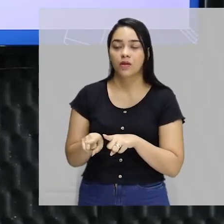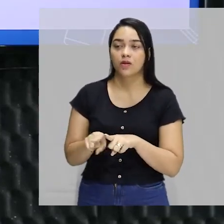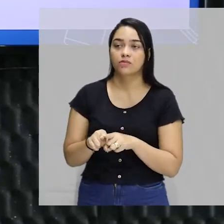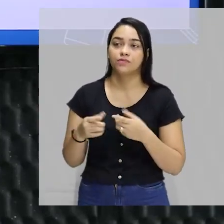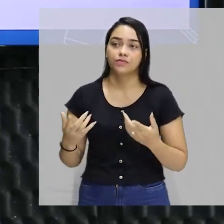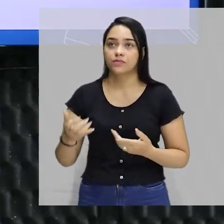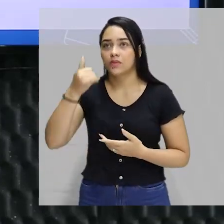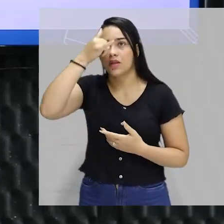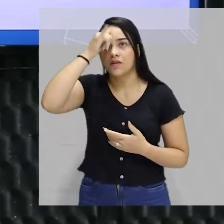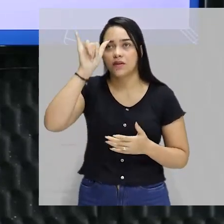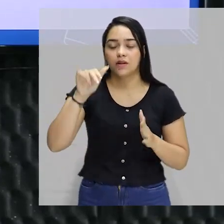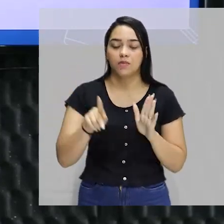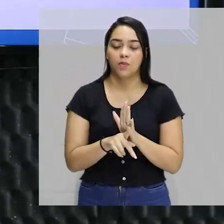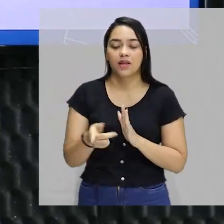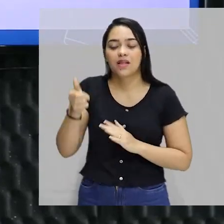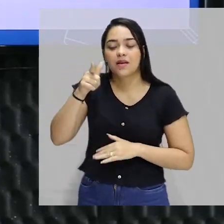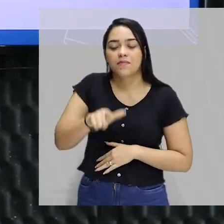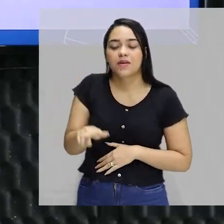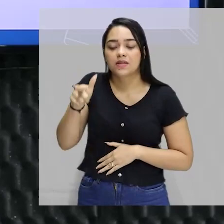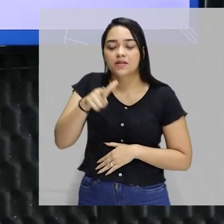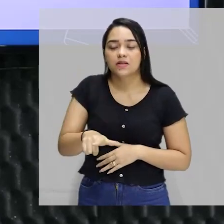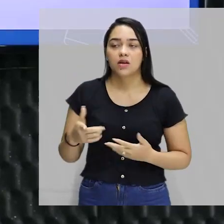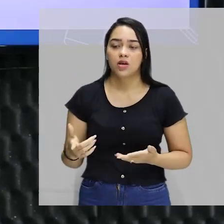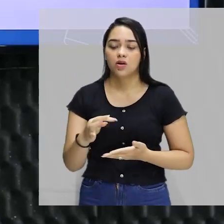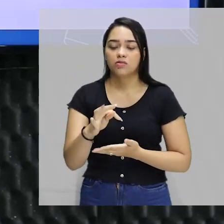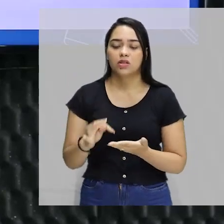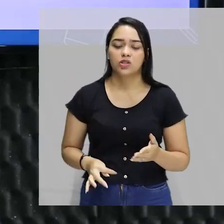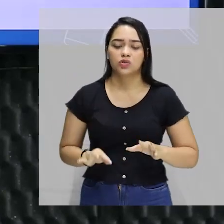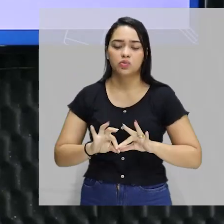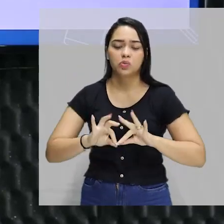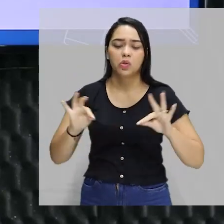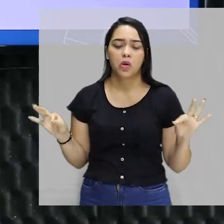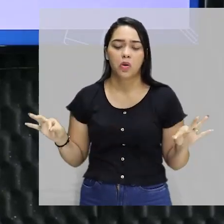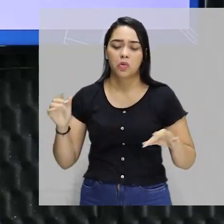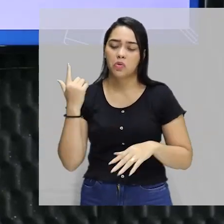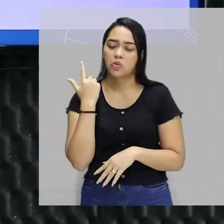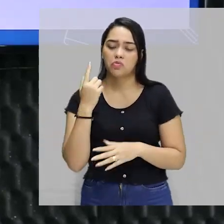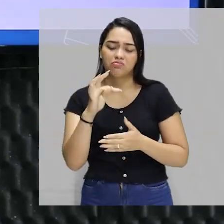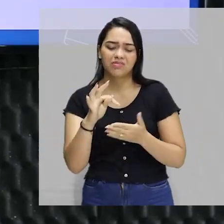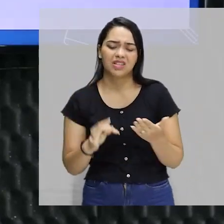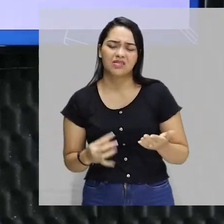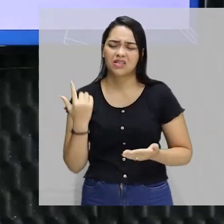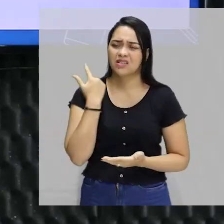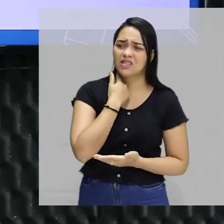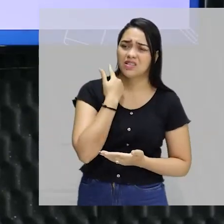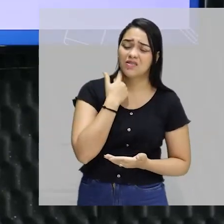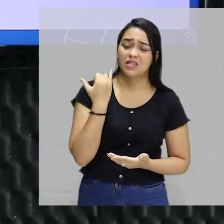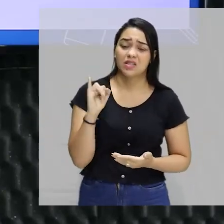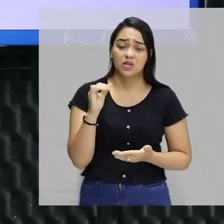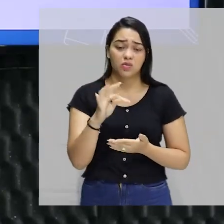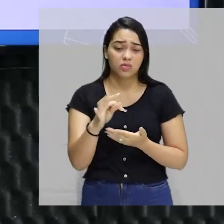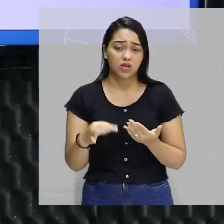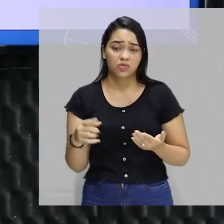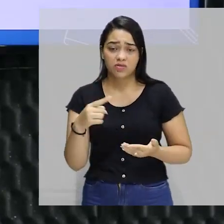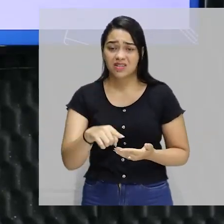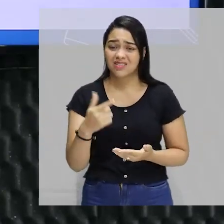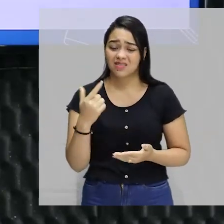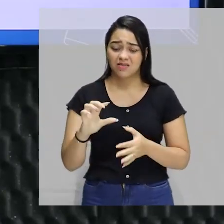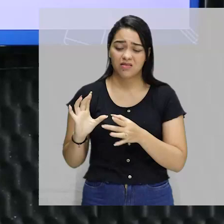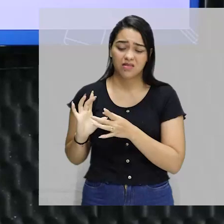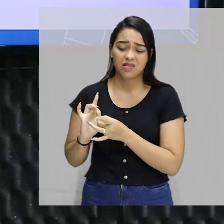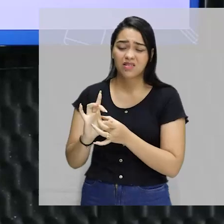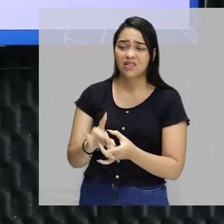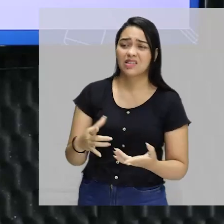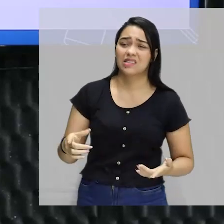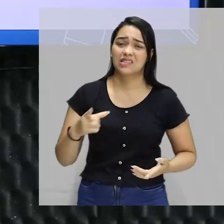até evita aquela repetição. Fica um texto longo, um texto cansativo. Se o texto de vocês não for coeso, ele vai ficar um